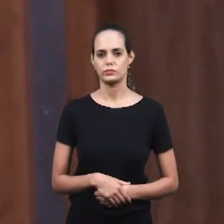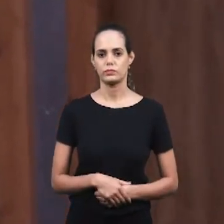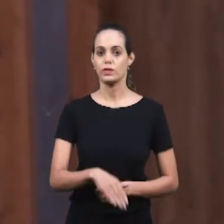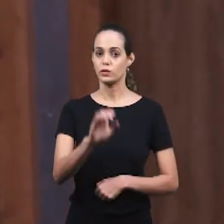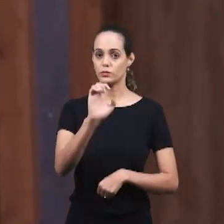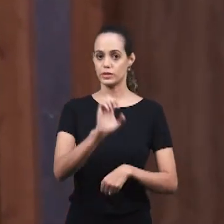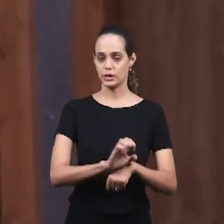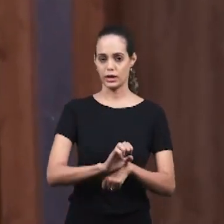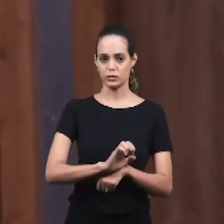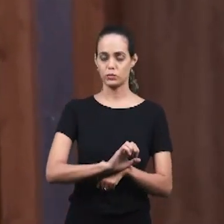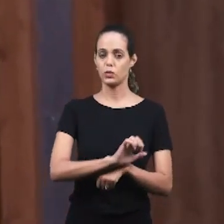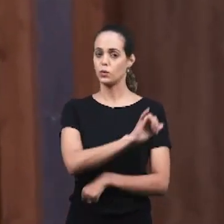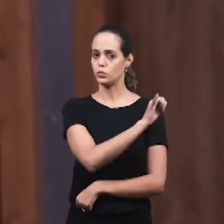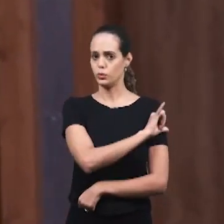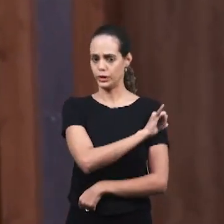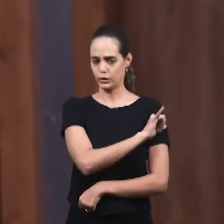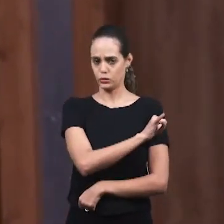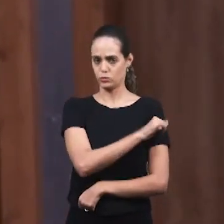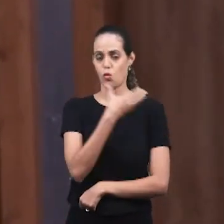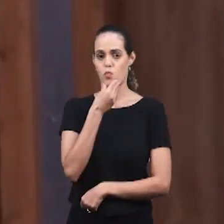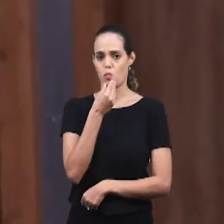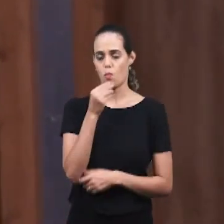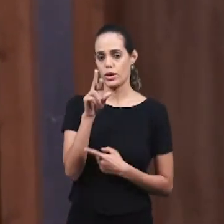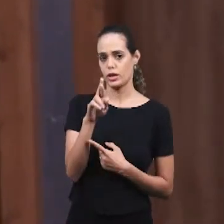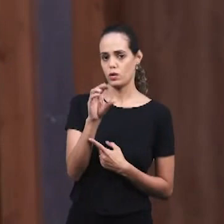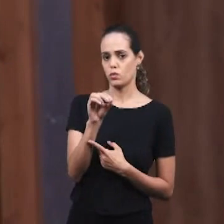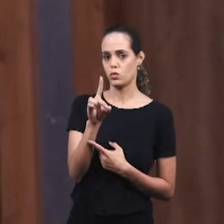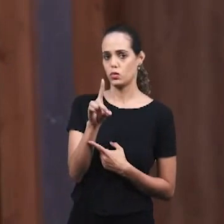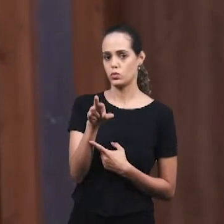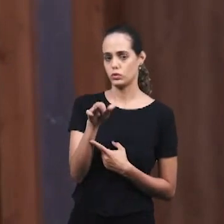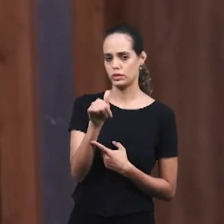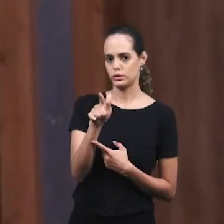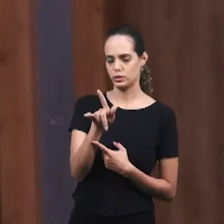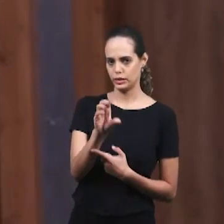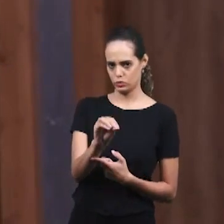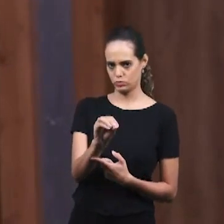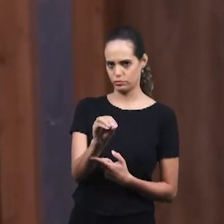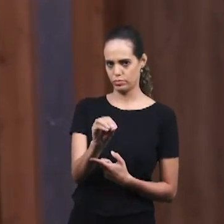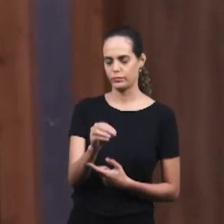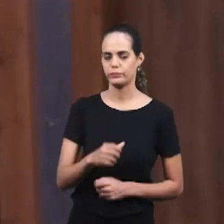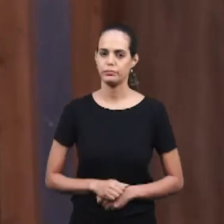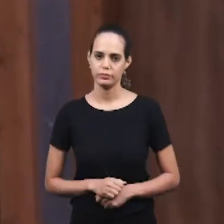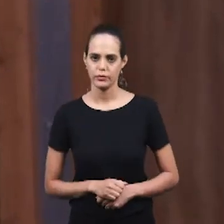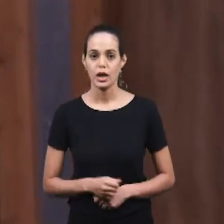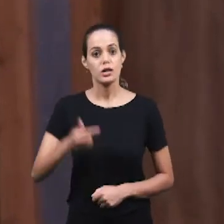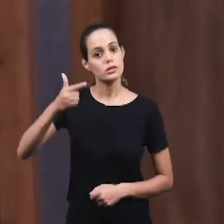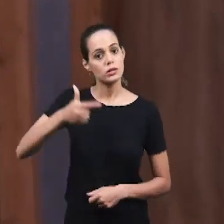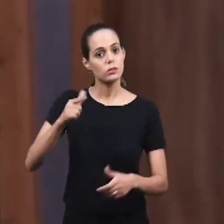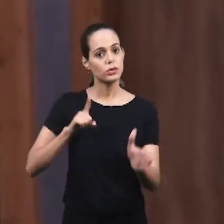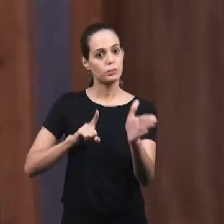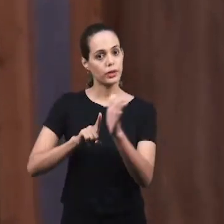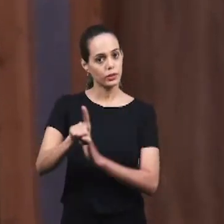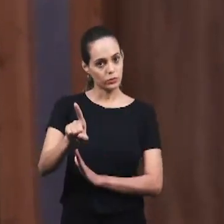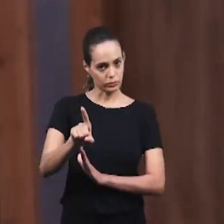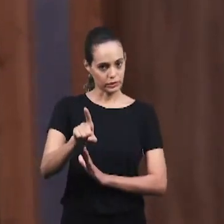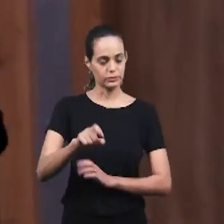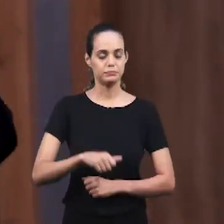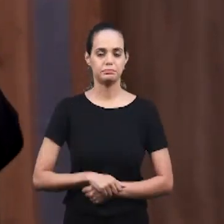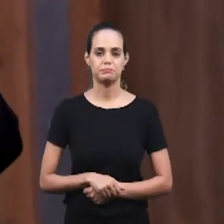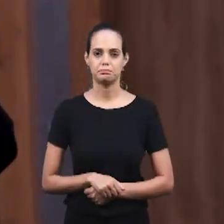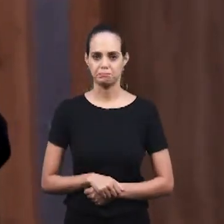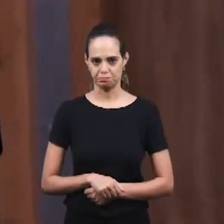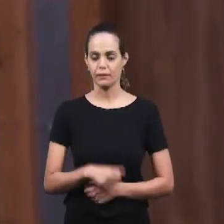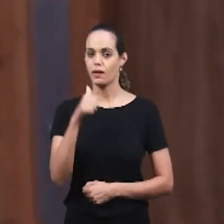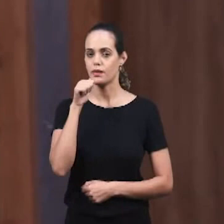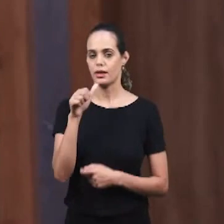Macaé, no estado do Rio de Janeiro. O Rodrigo vai dar uma primeira resposta. E a segunda pergunta vai ser